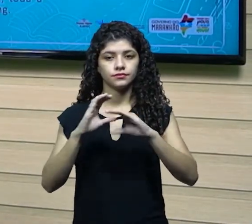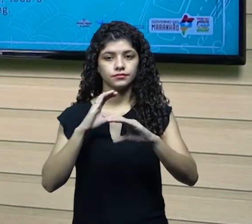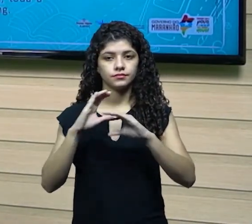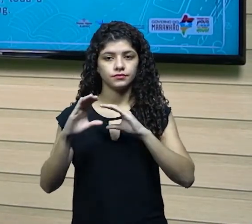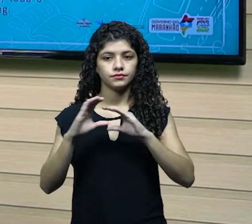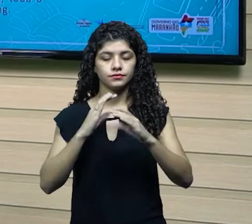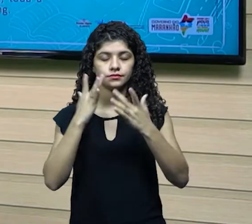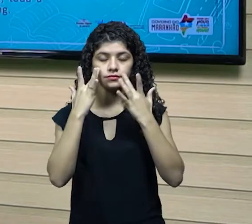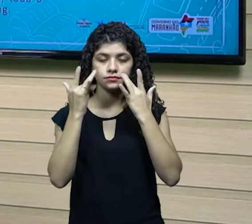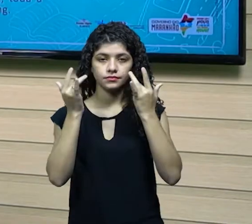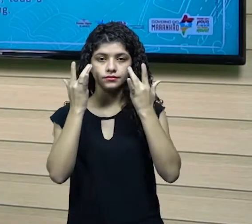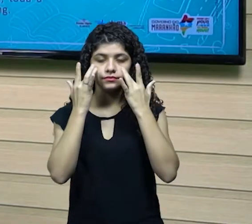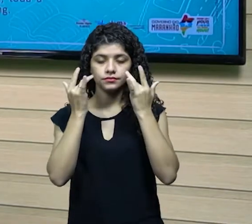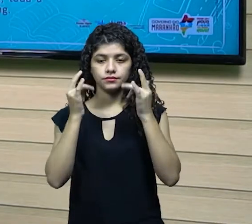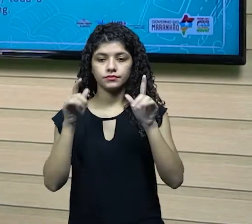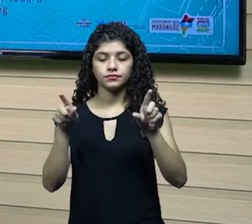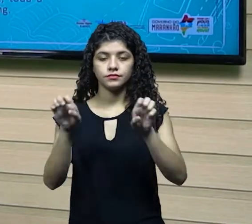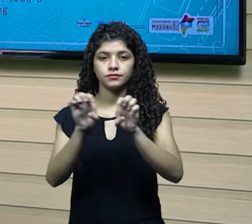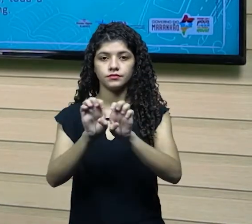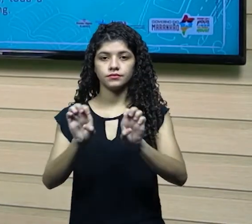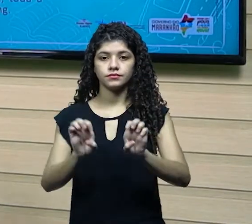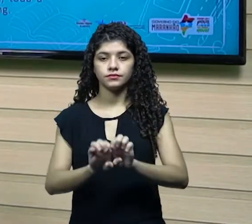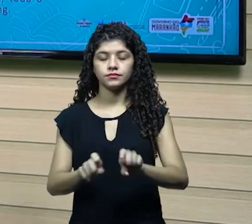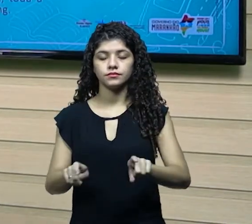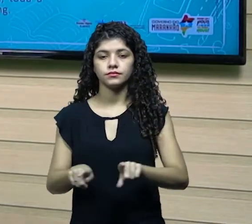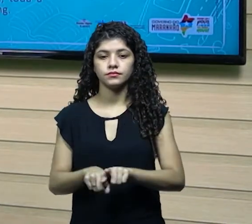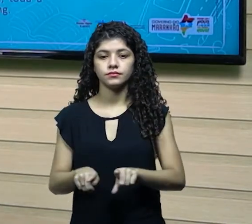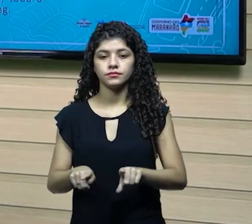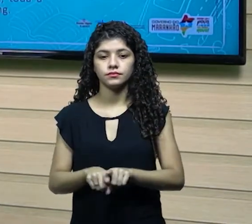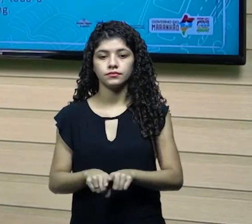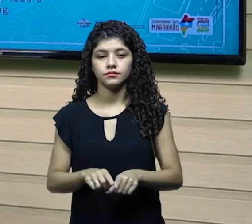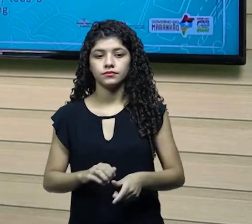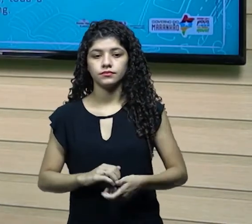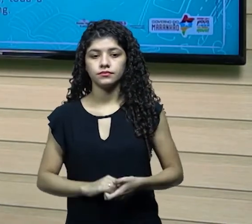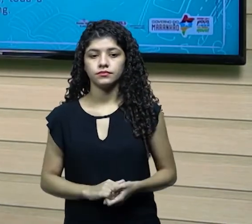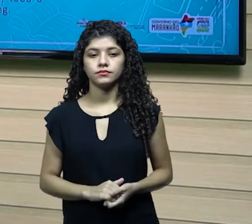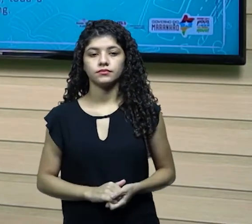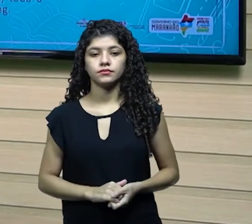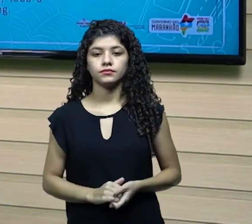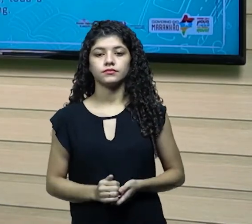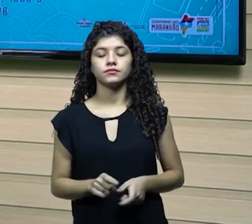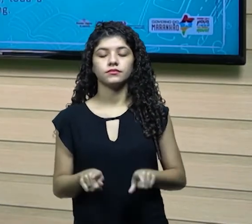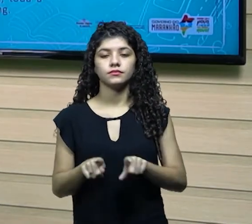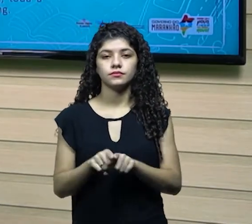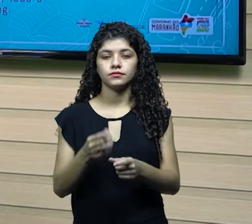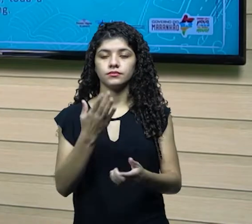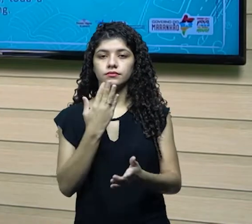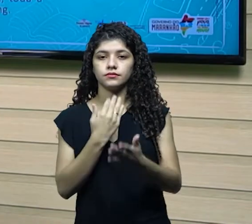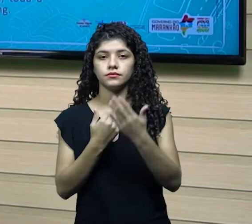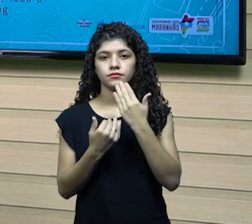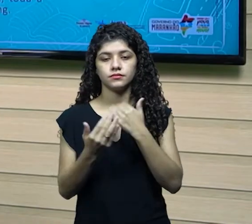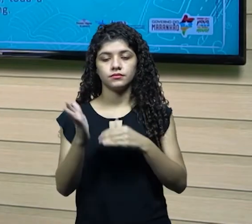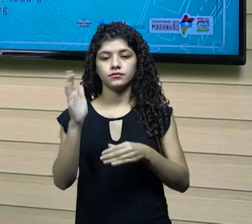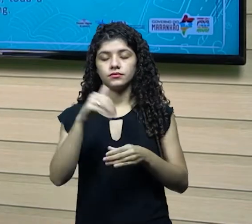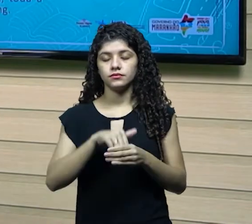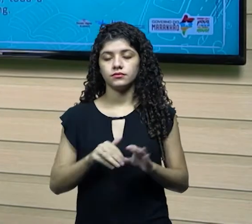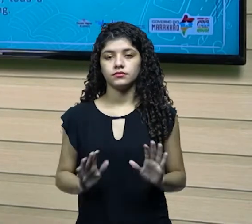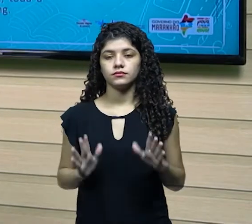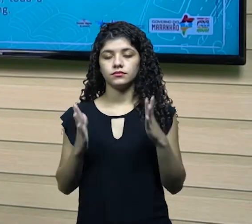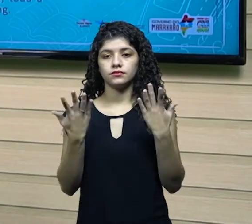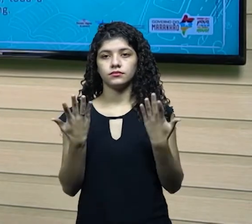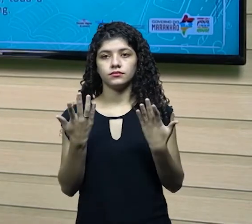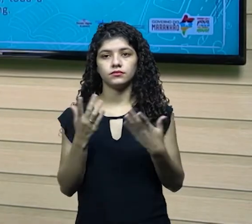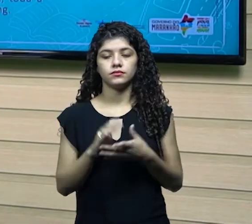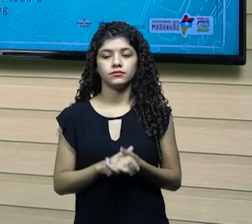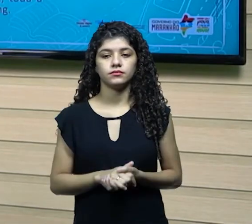comunicação toda a parte artística e infraestrutura e o Ketlin Ketlin a questão do alimento né